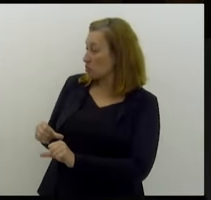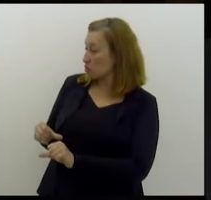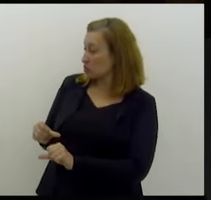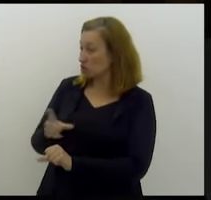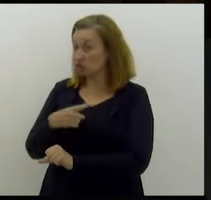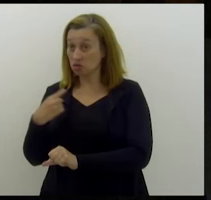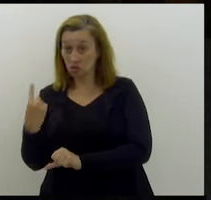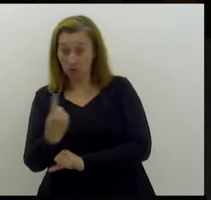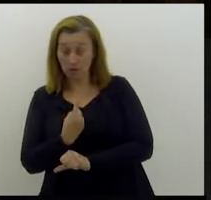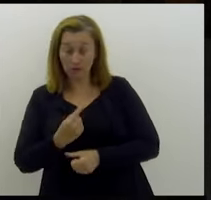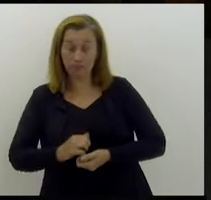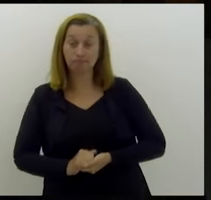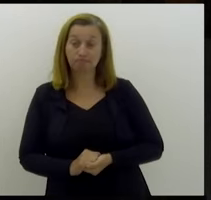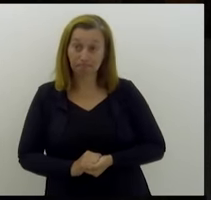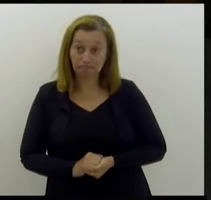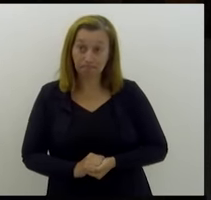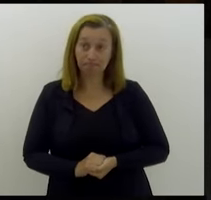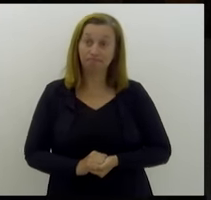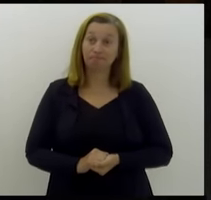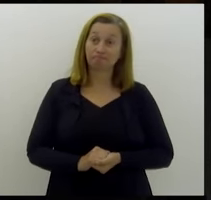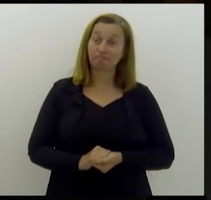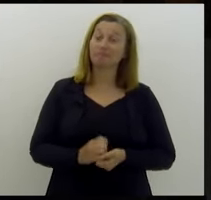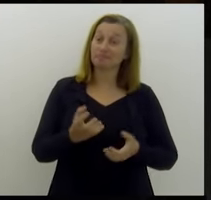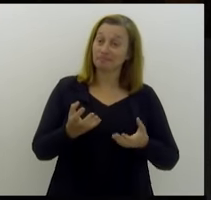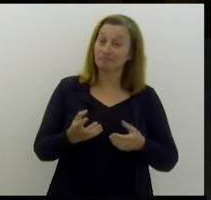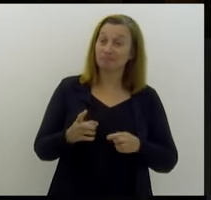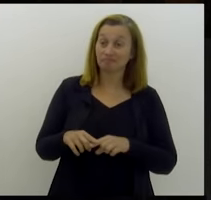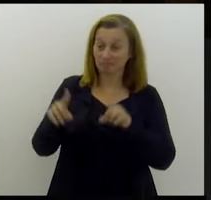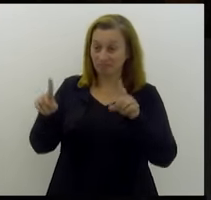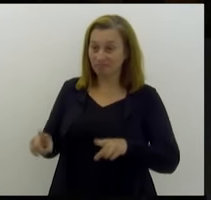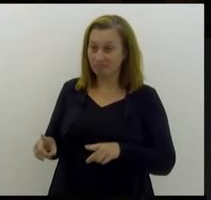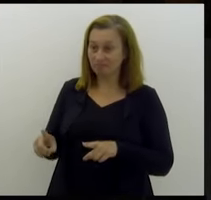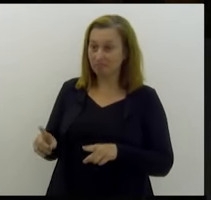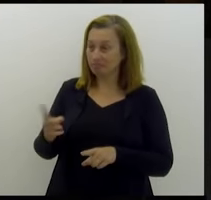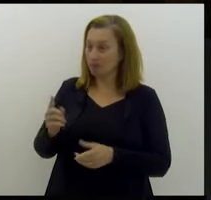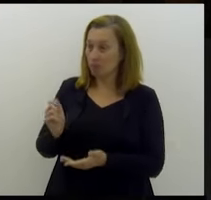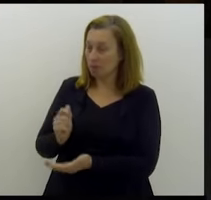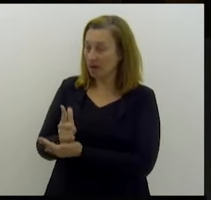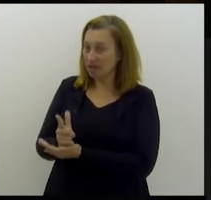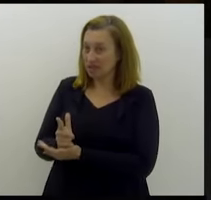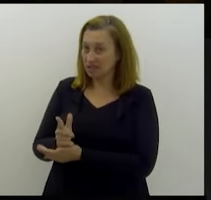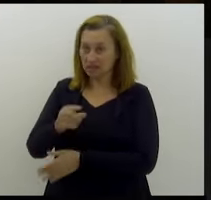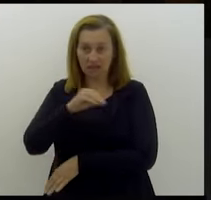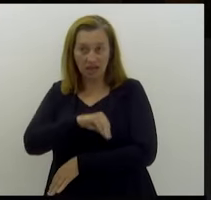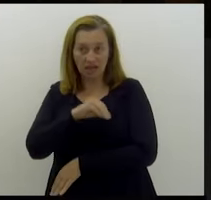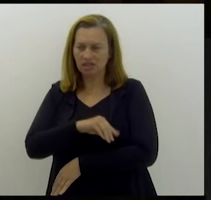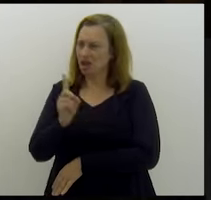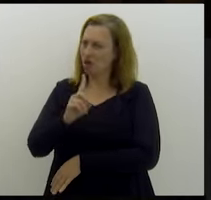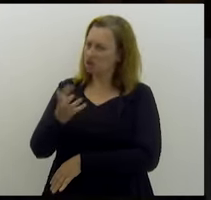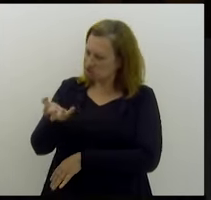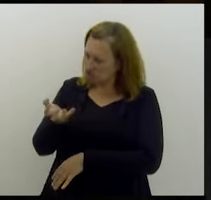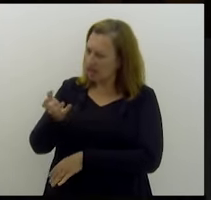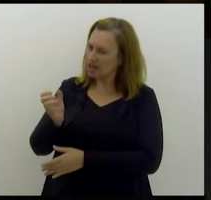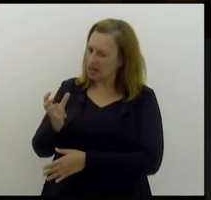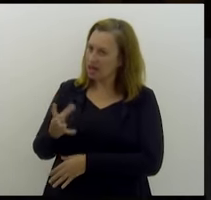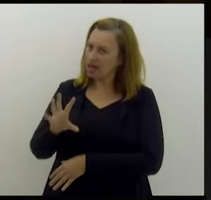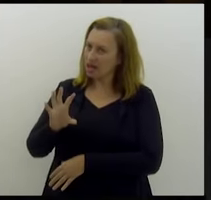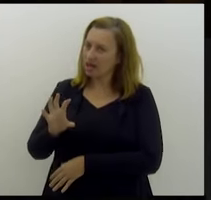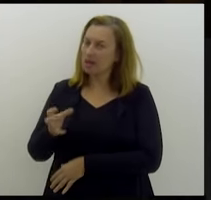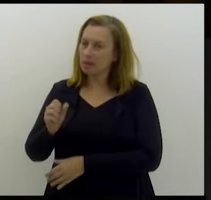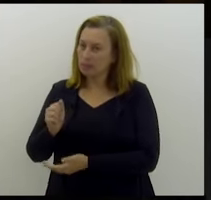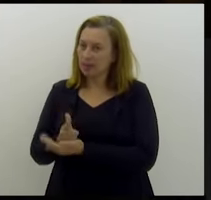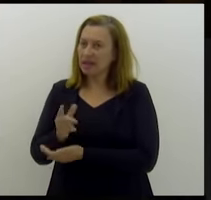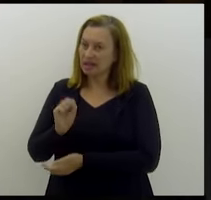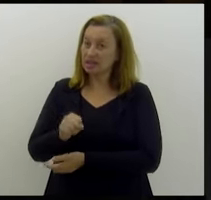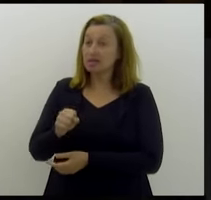dinheiro dos Fundos Mas eles querem que os servidores fiquem sem salários não a gente quer que o servidor receba seu salário esse mês no